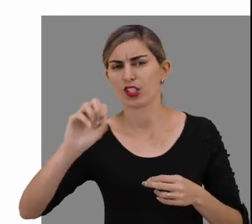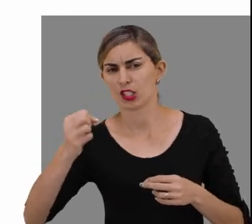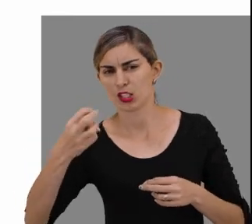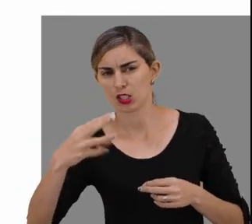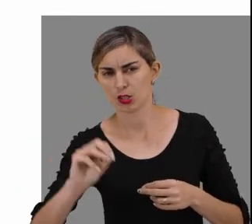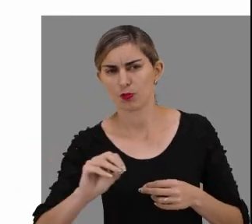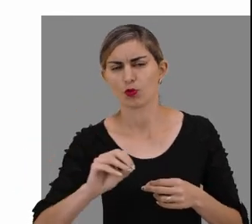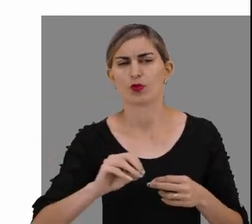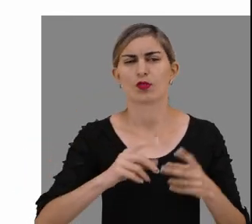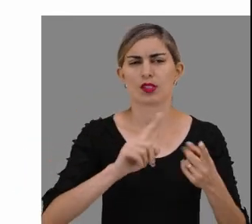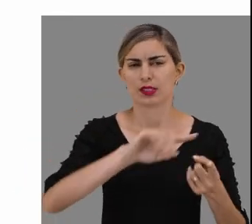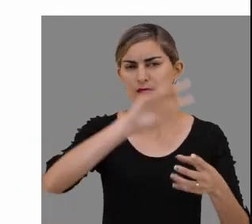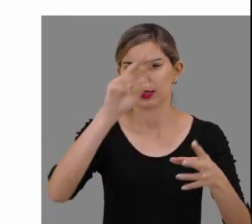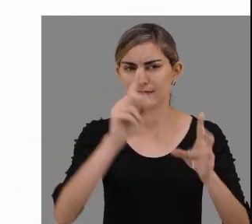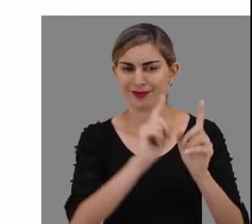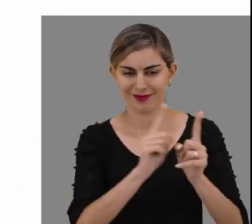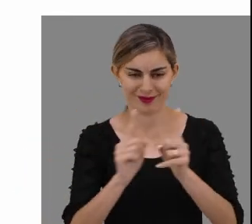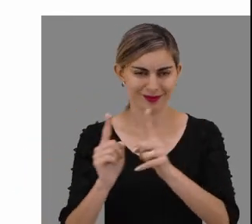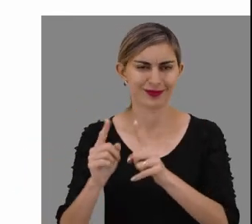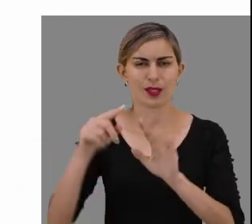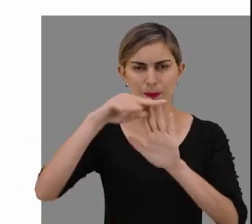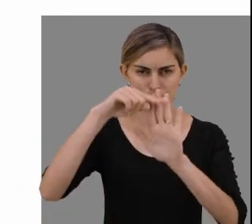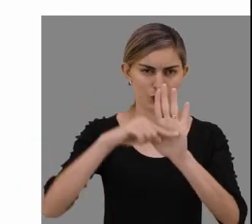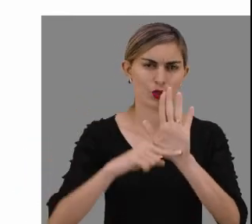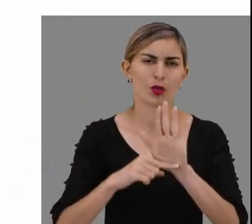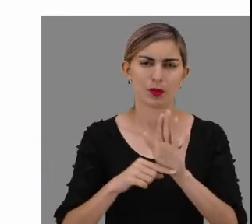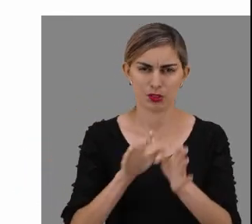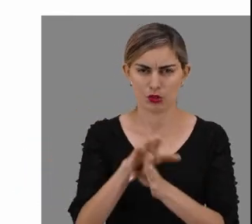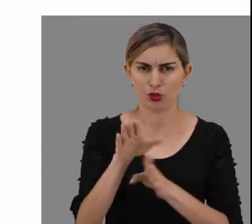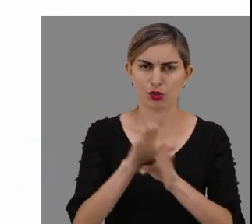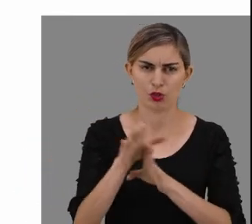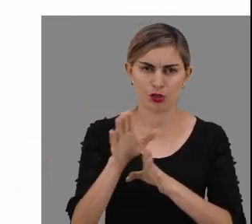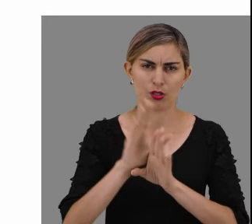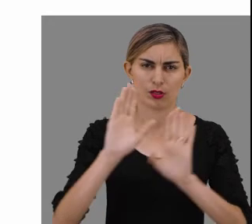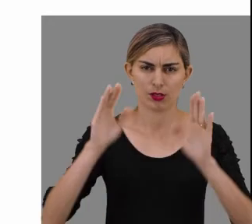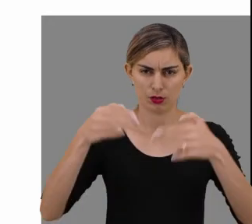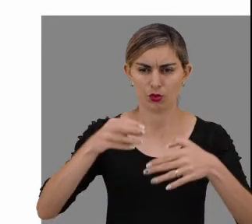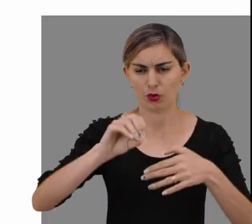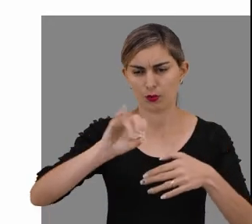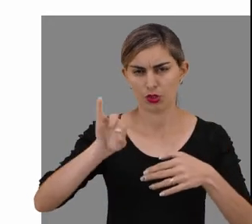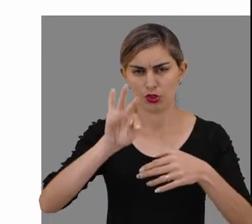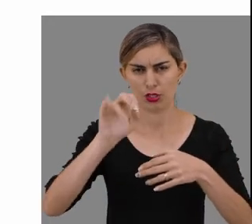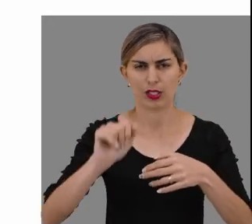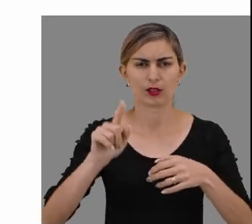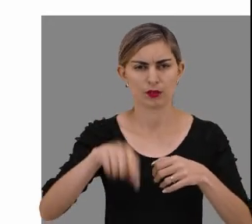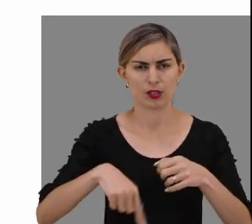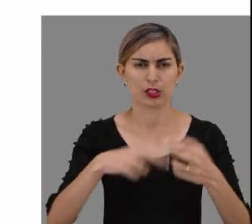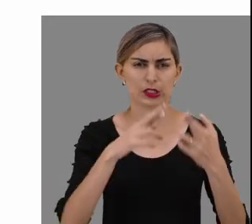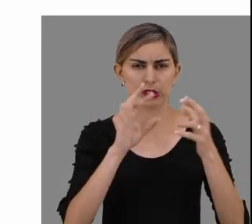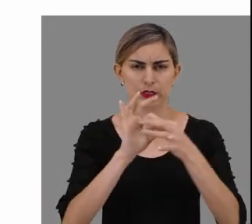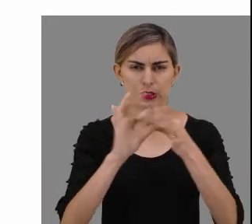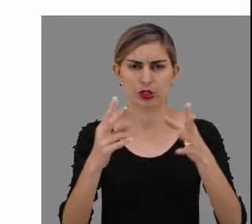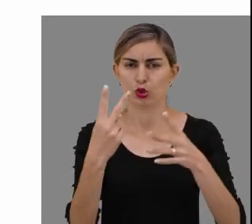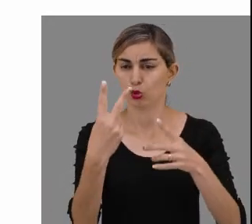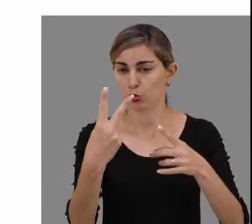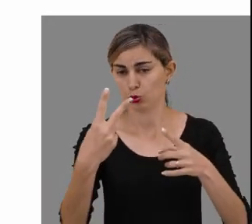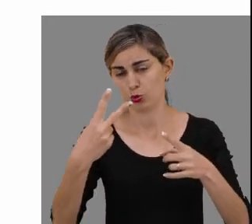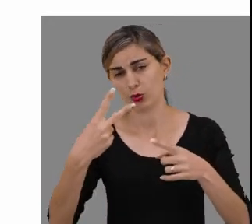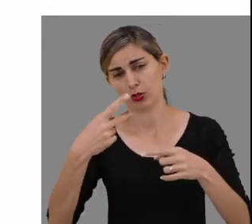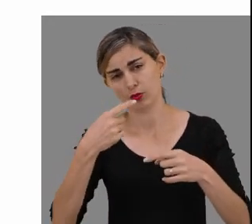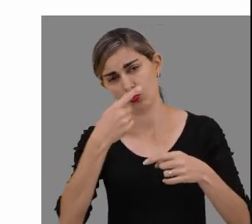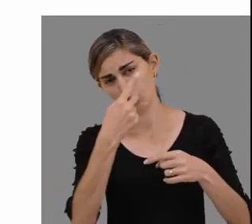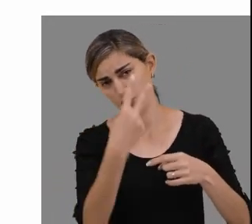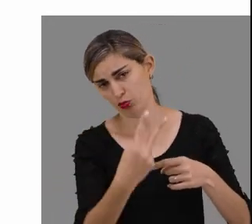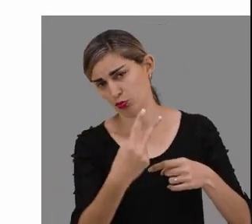formas. Polimorfismo, dentro do contexto da programação orientada a objeto, é um mecanismo que permite que duas ou